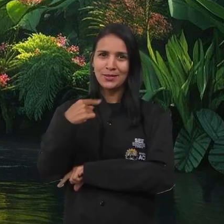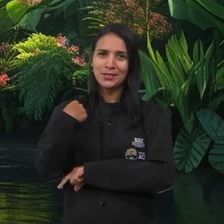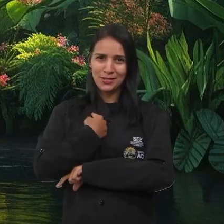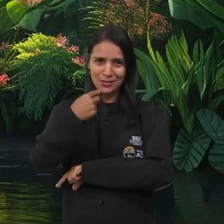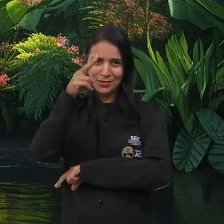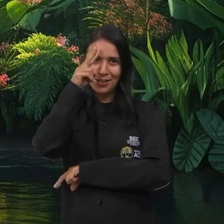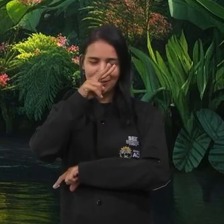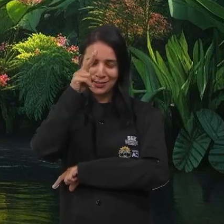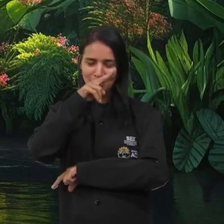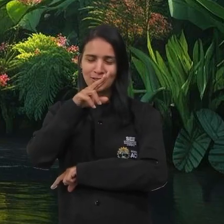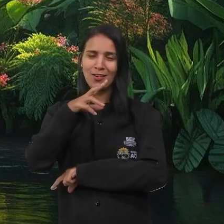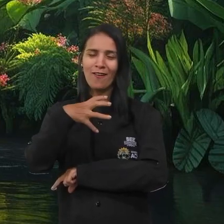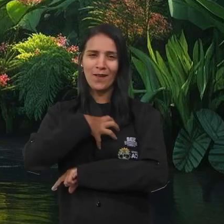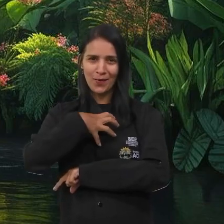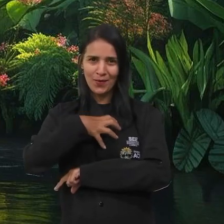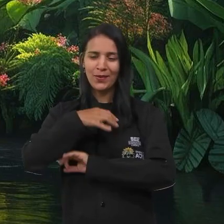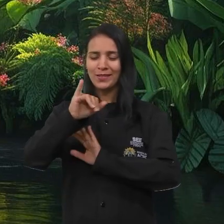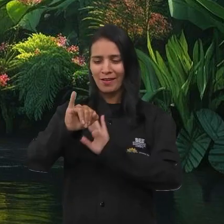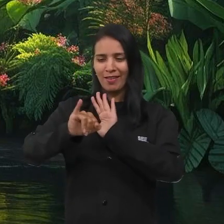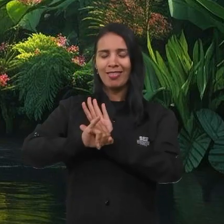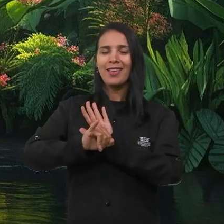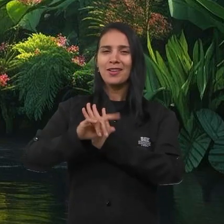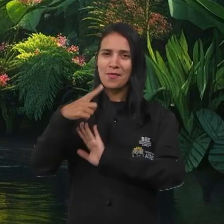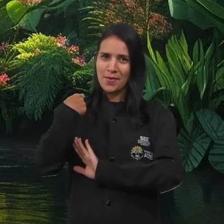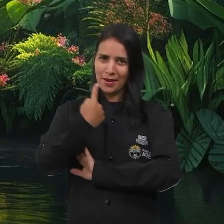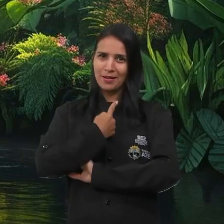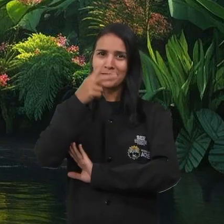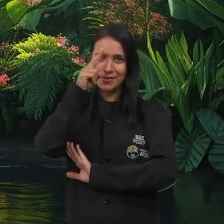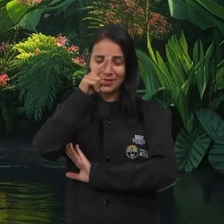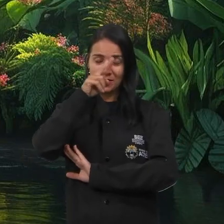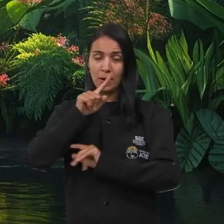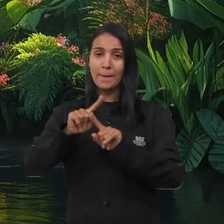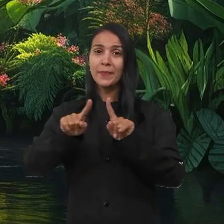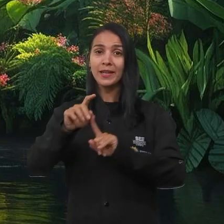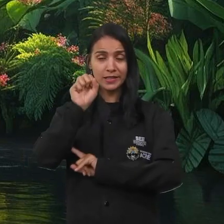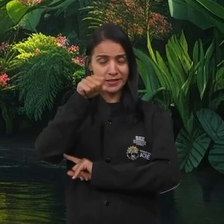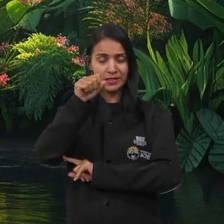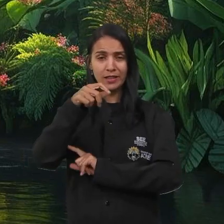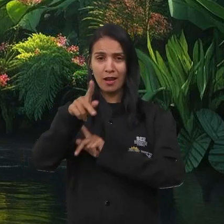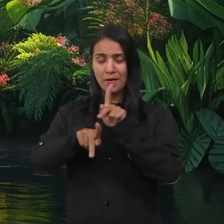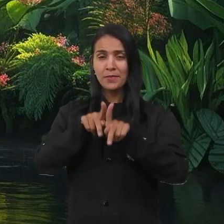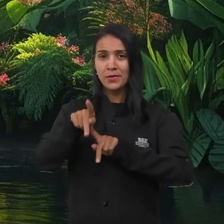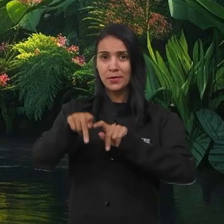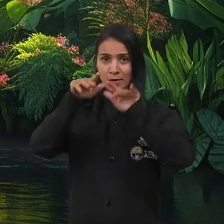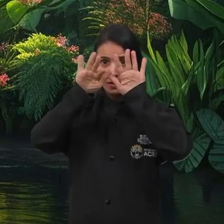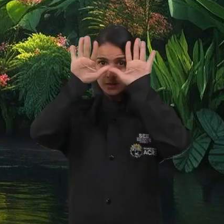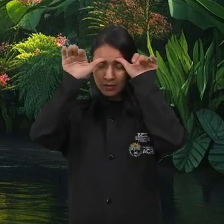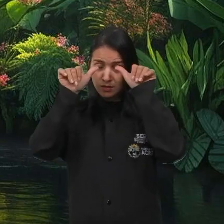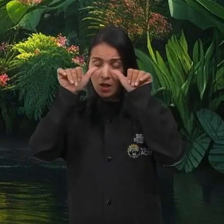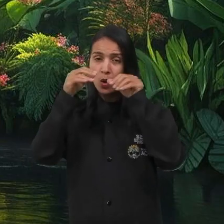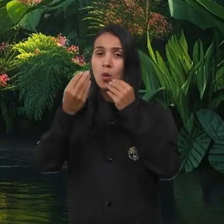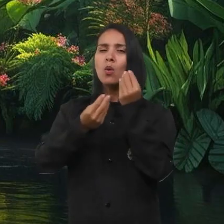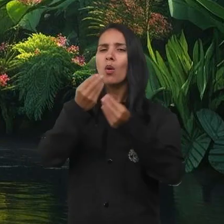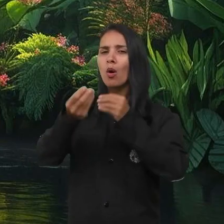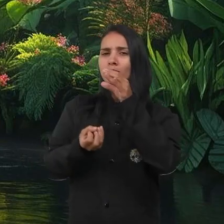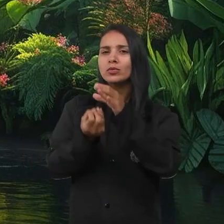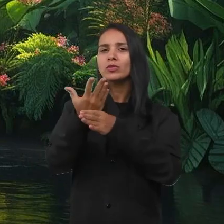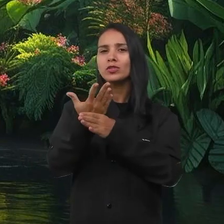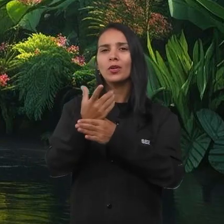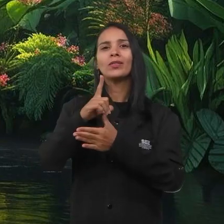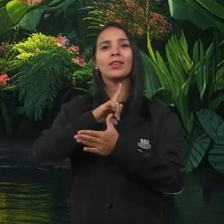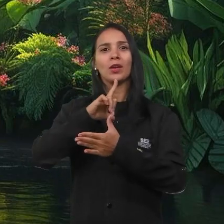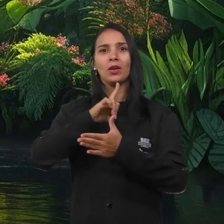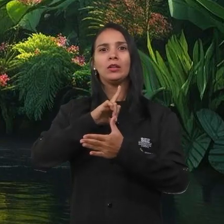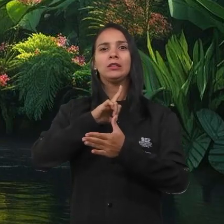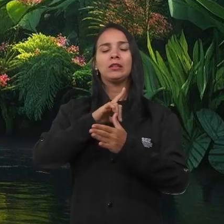que nos pertence. E sim, pessoal, a população acriana, ela se deu originalmente por